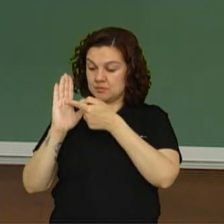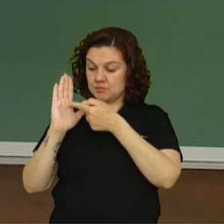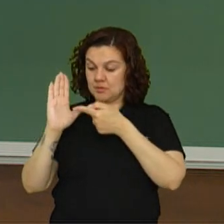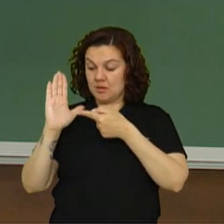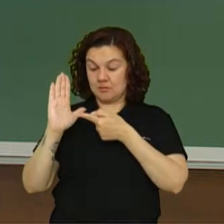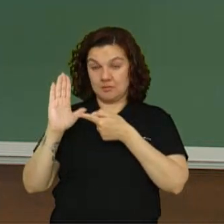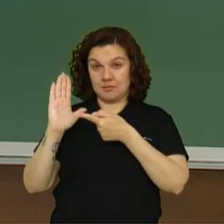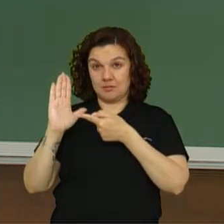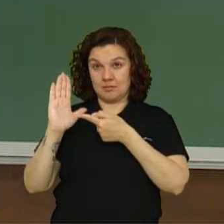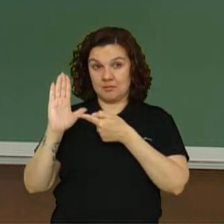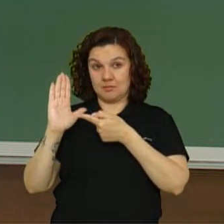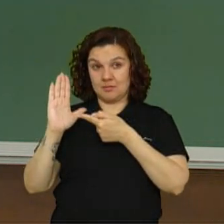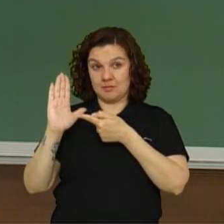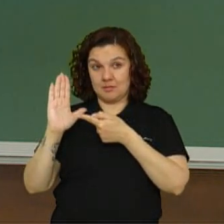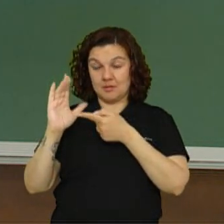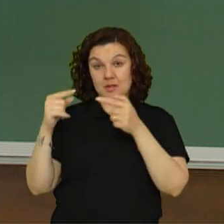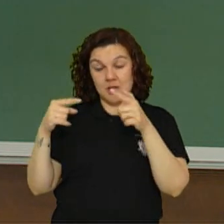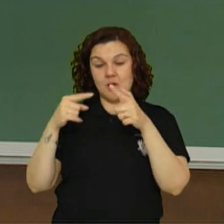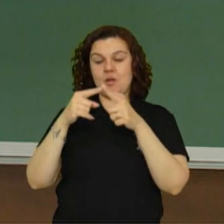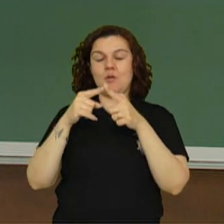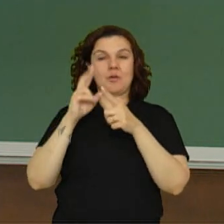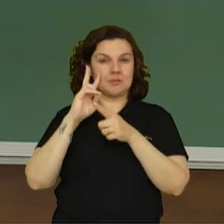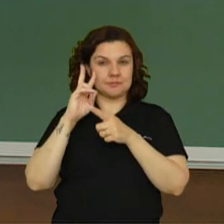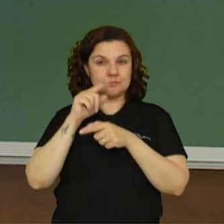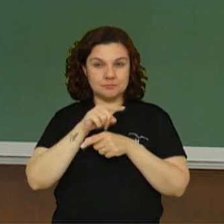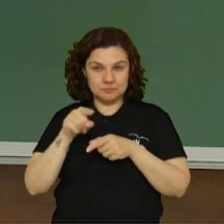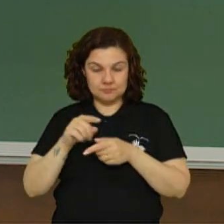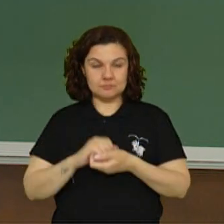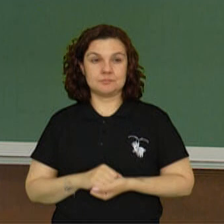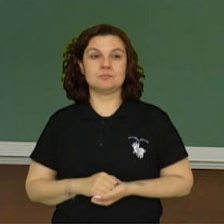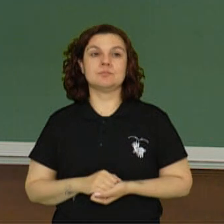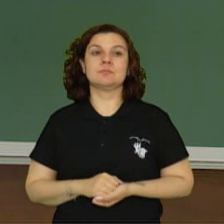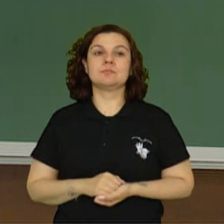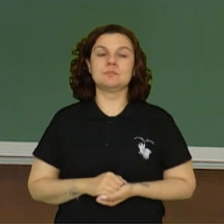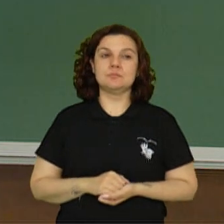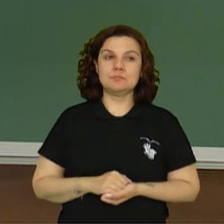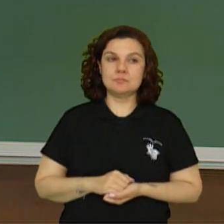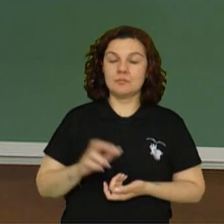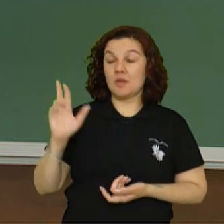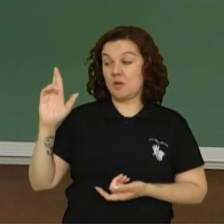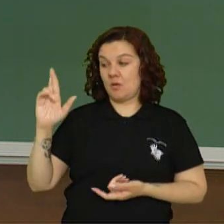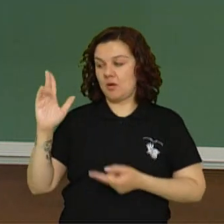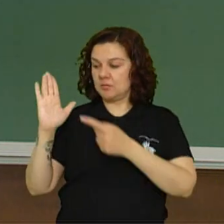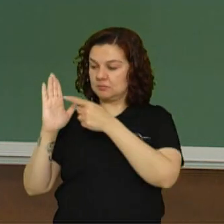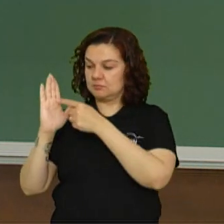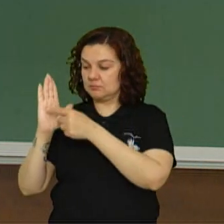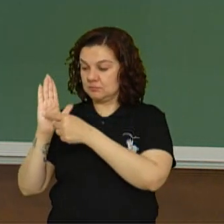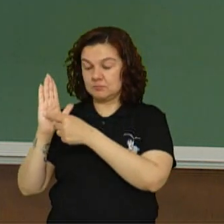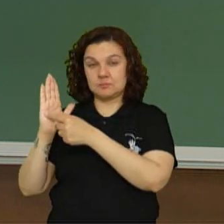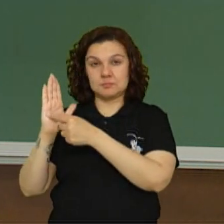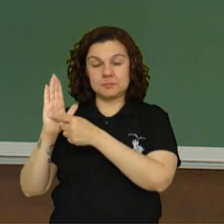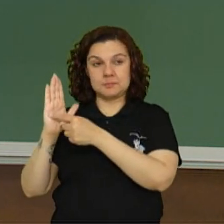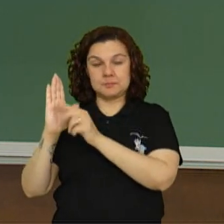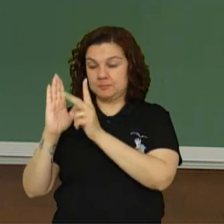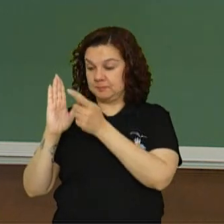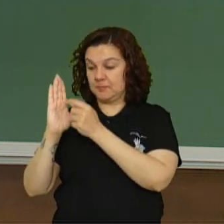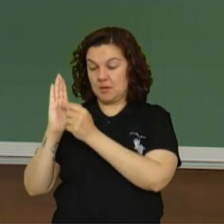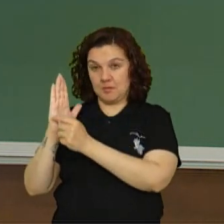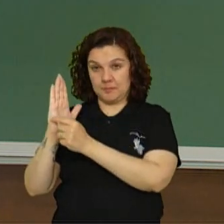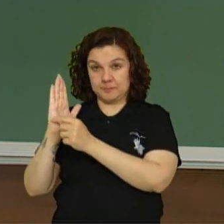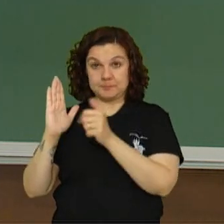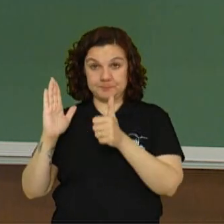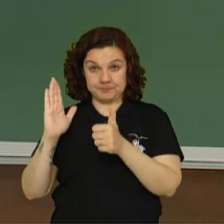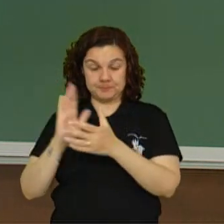o vértice, porque é o vértice que encosta na circunferência. Então, o raio tem que estar relacionado com esse vértice, tá bom?